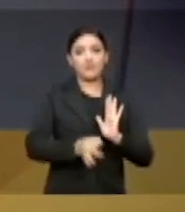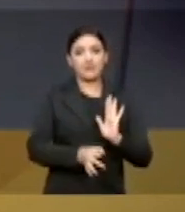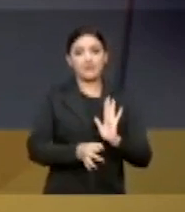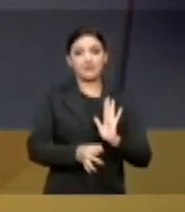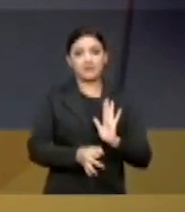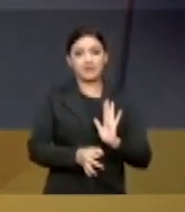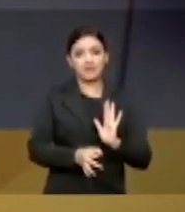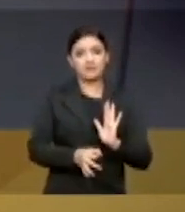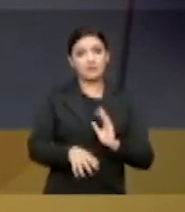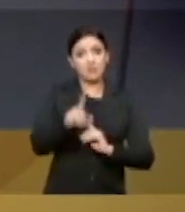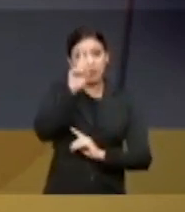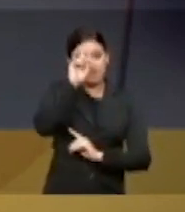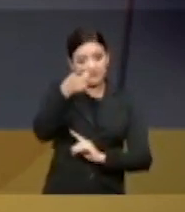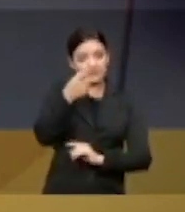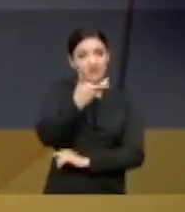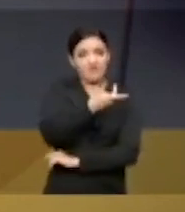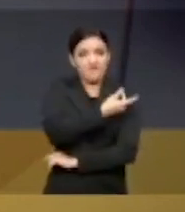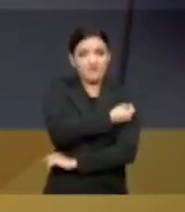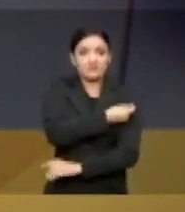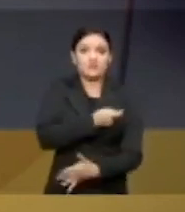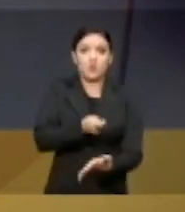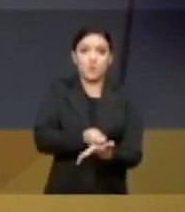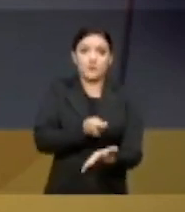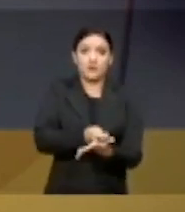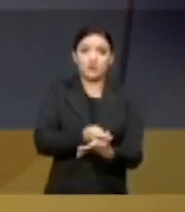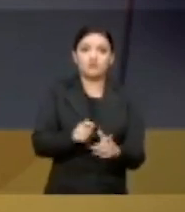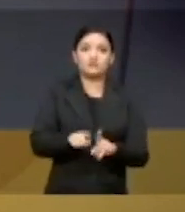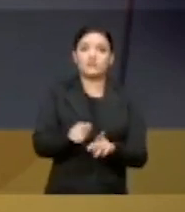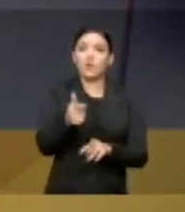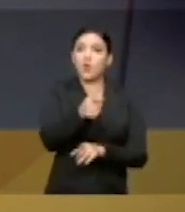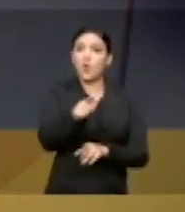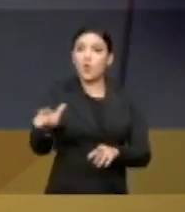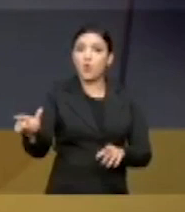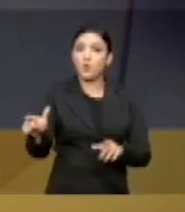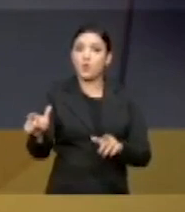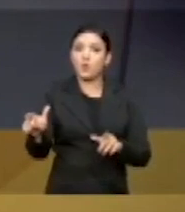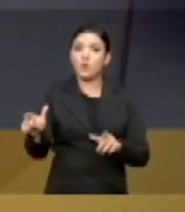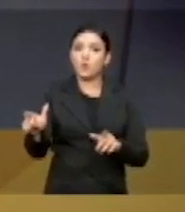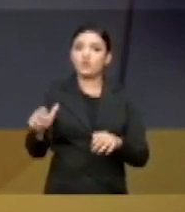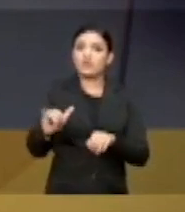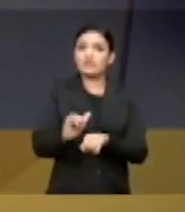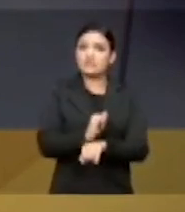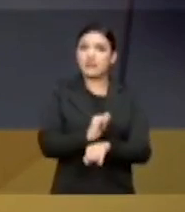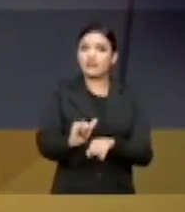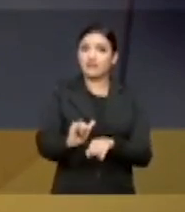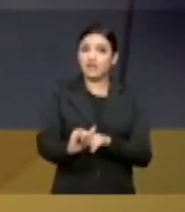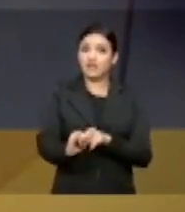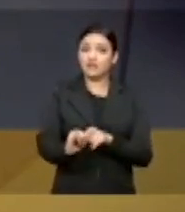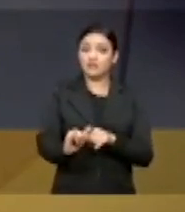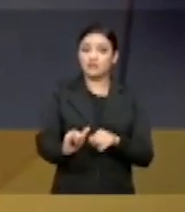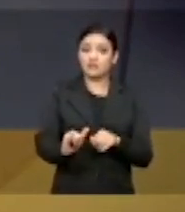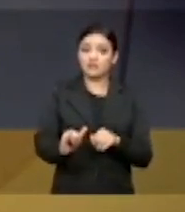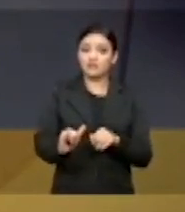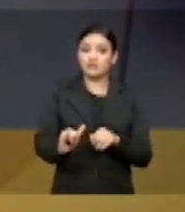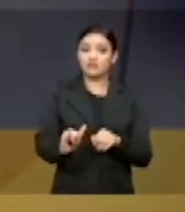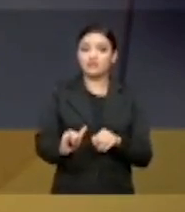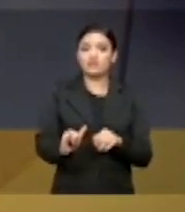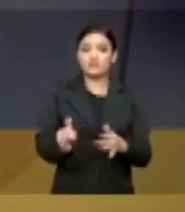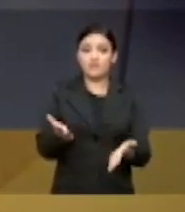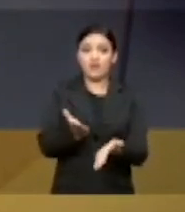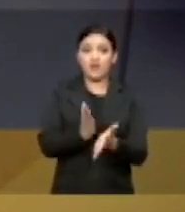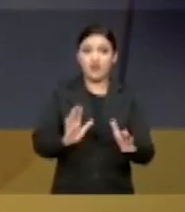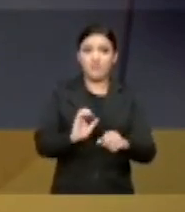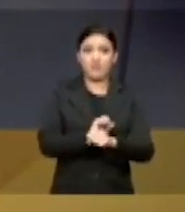realização compulsória de vacinação e outras medidas profiláticas no combate à Covid-19. Por